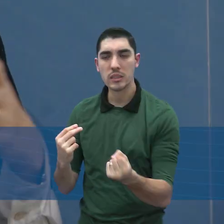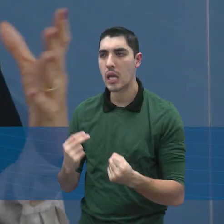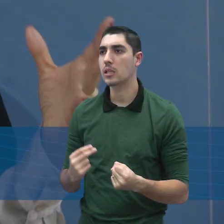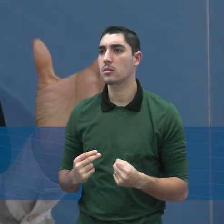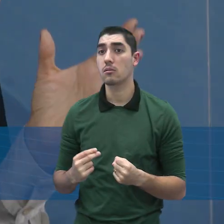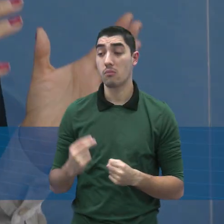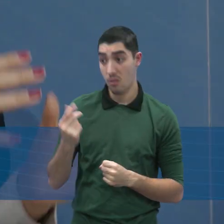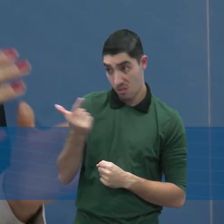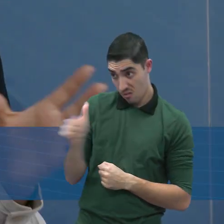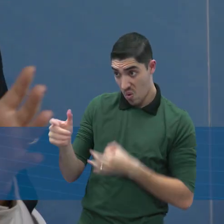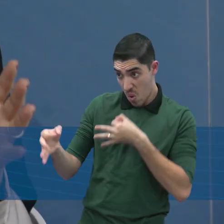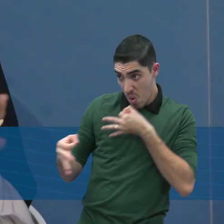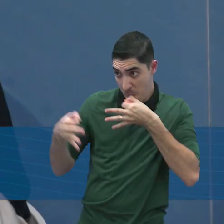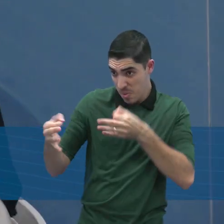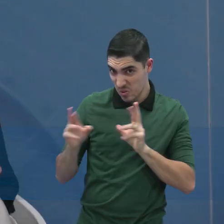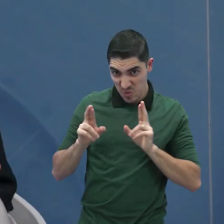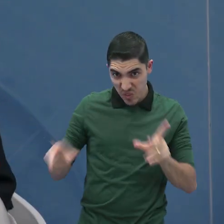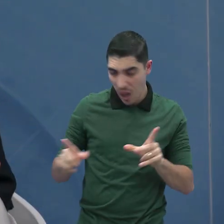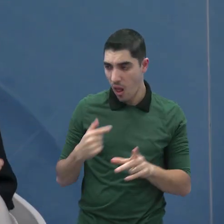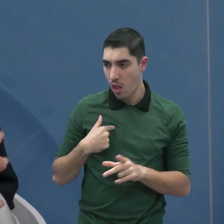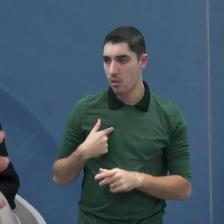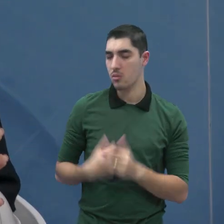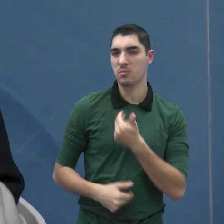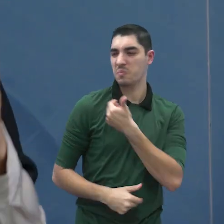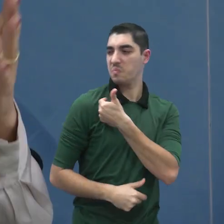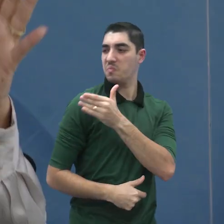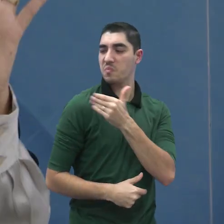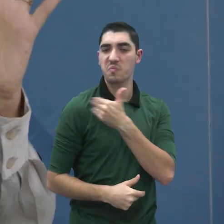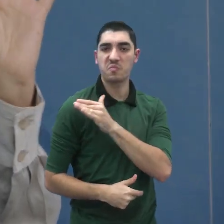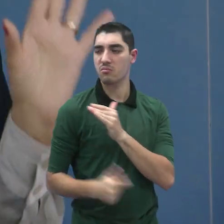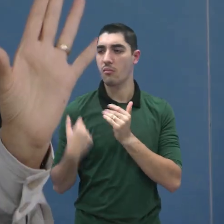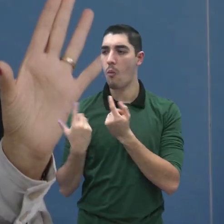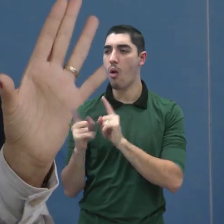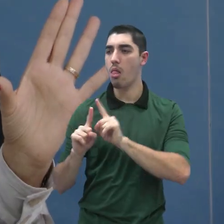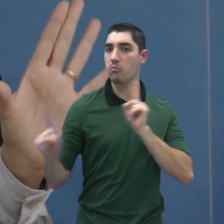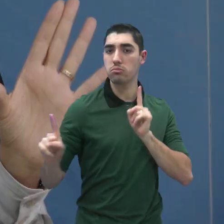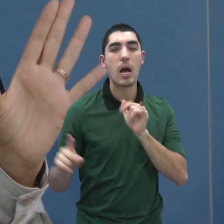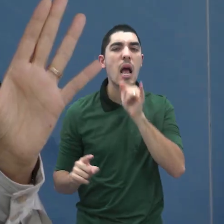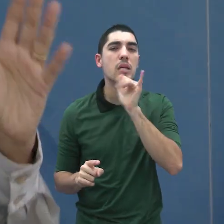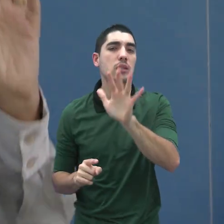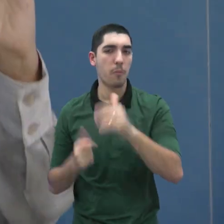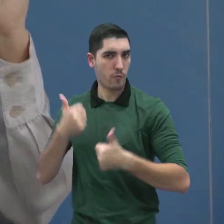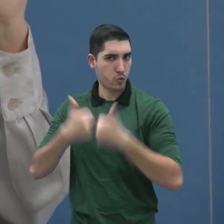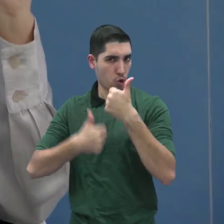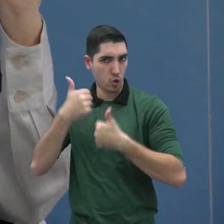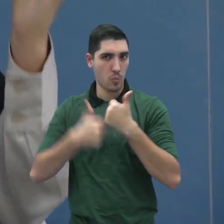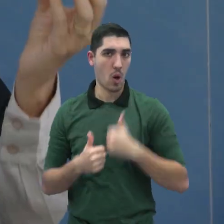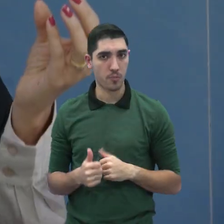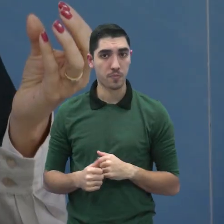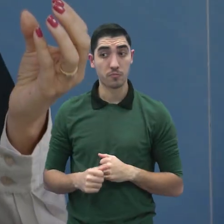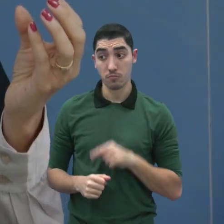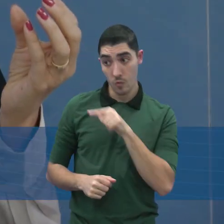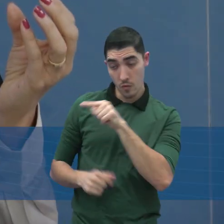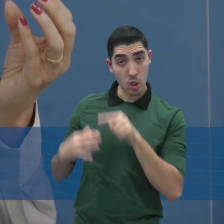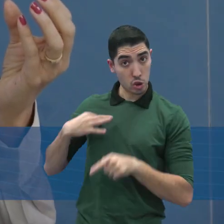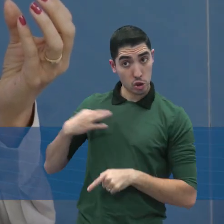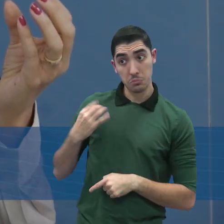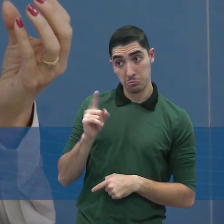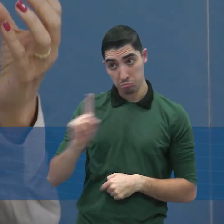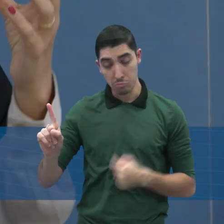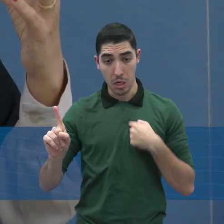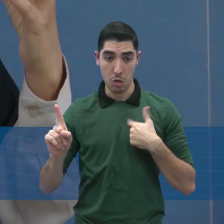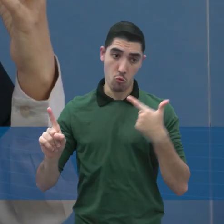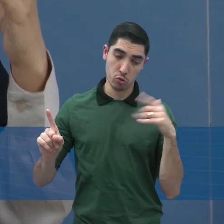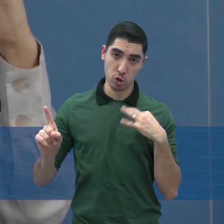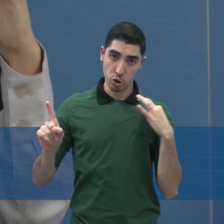Quando o outro tem uma opinião diferente de você, quando, por exemplo, vamos falar de time, a pessoa é de um time, outra é do